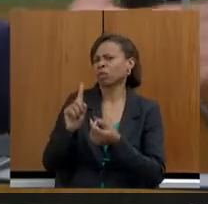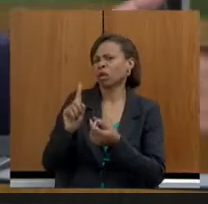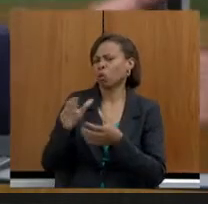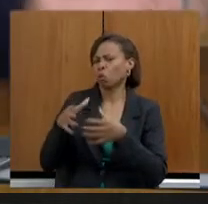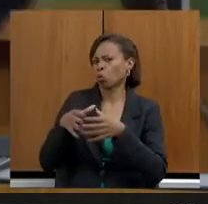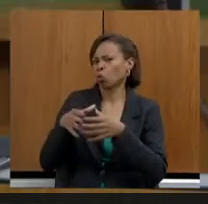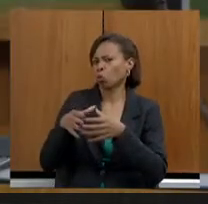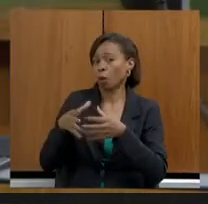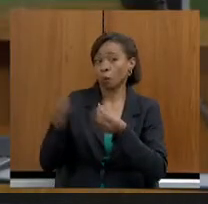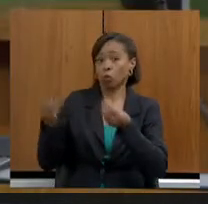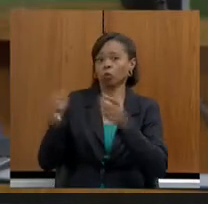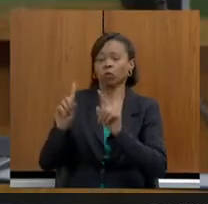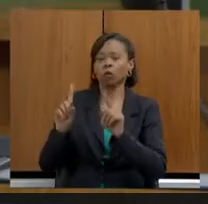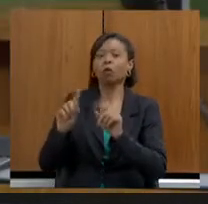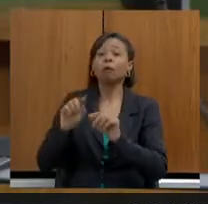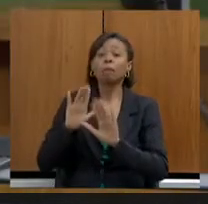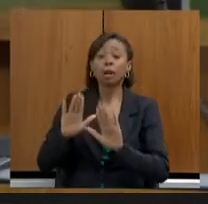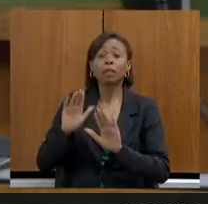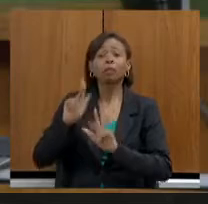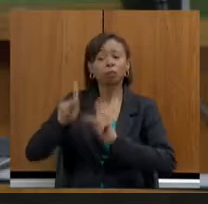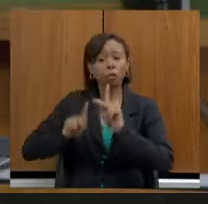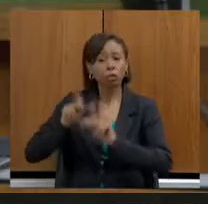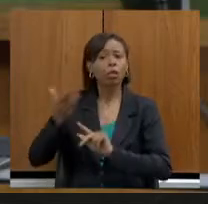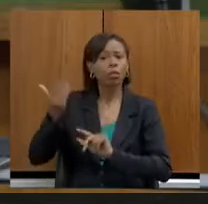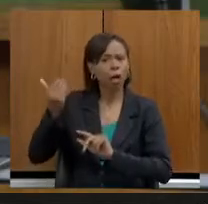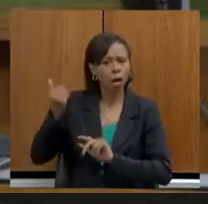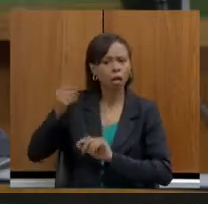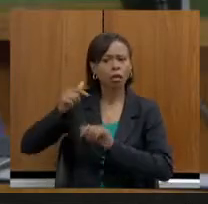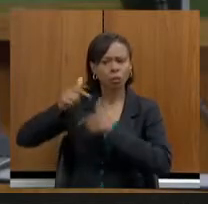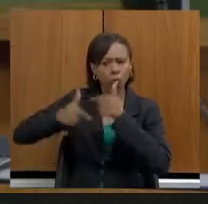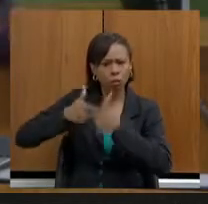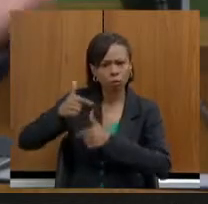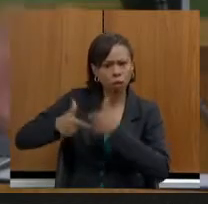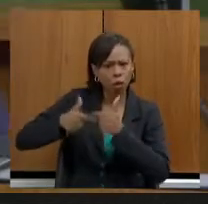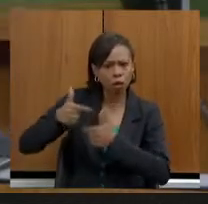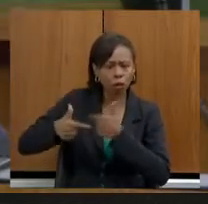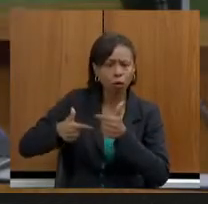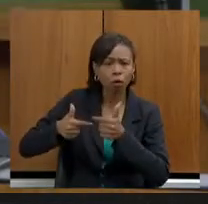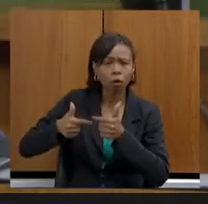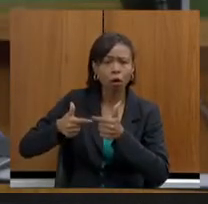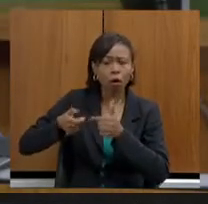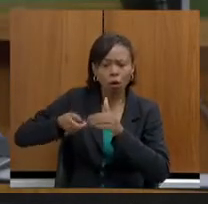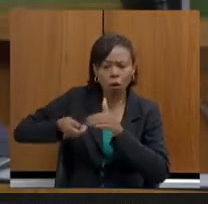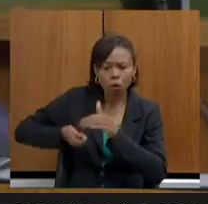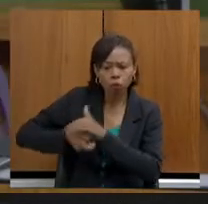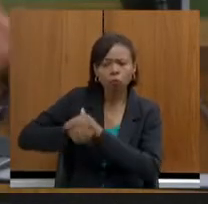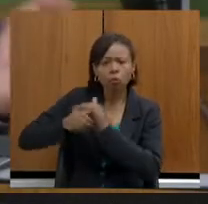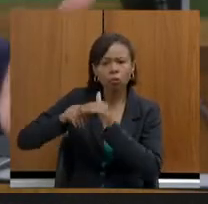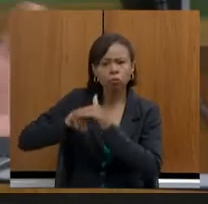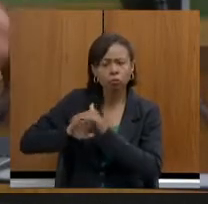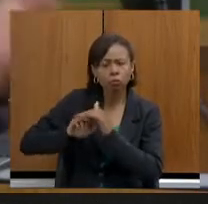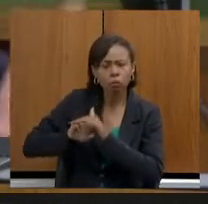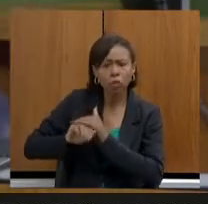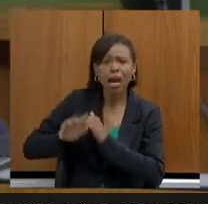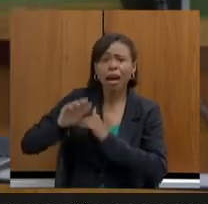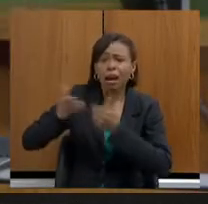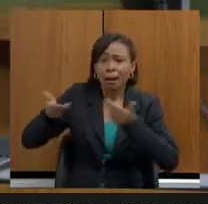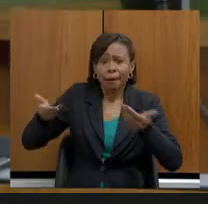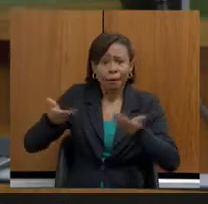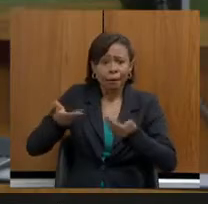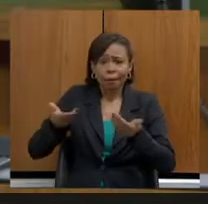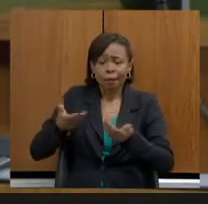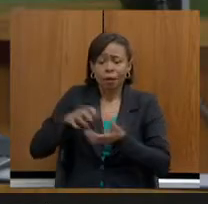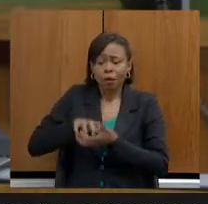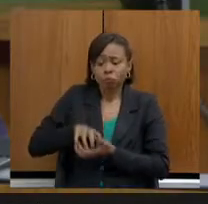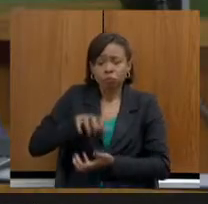deram sua contribuição na no decorrer da caminhada e que no final da vida talvez tenha